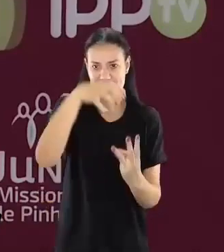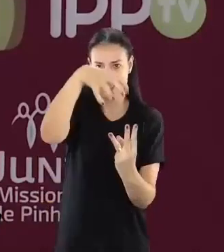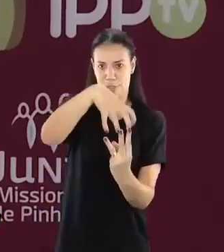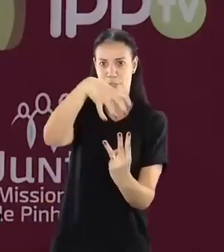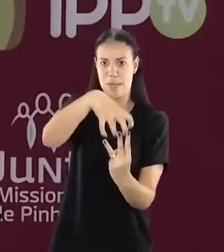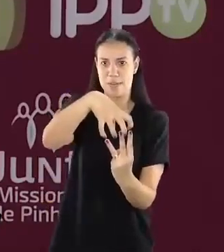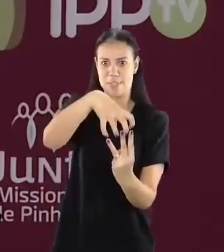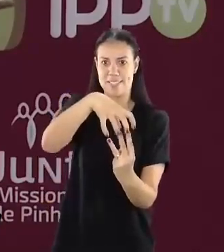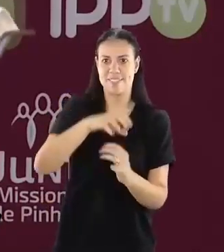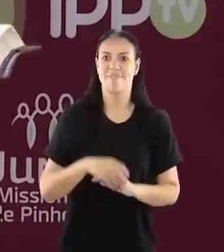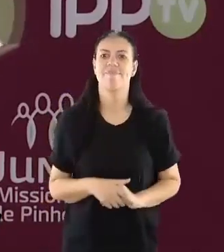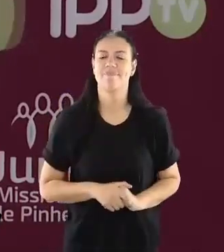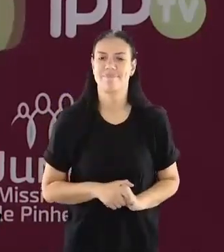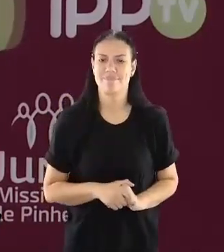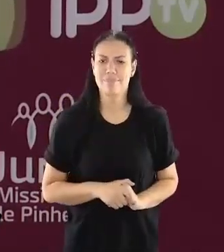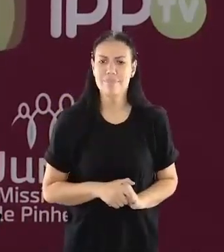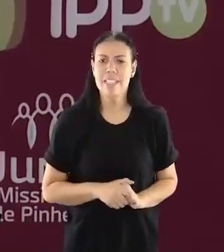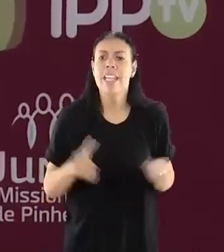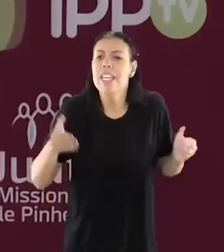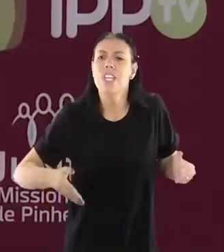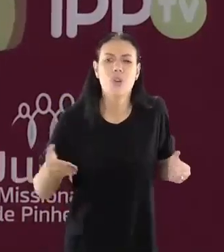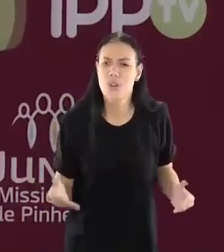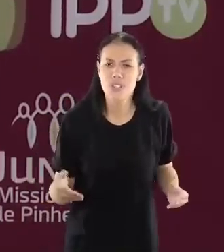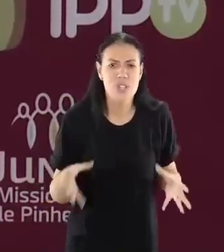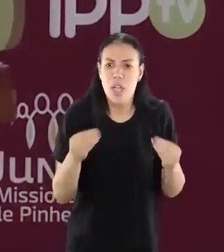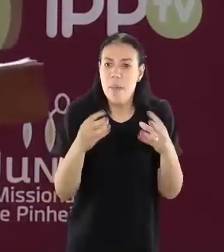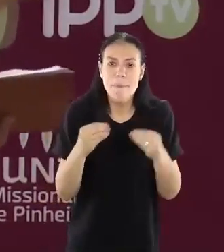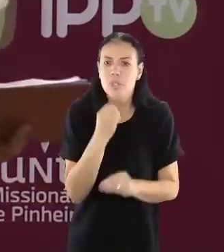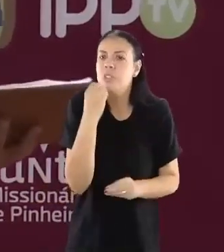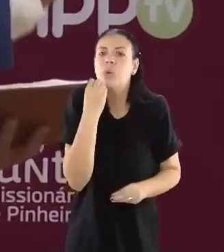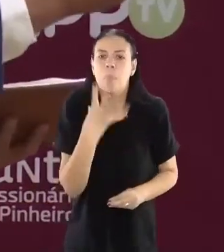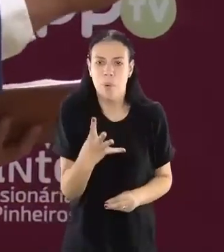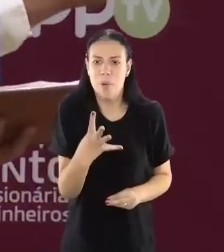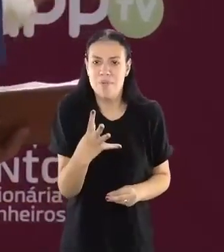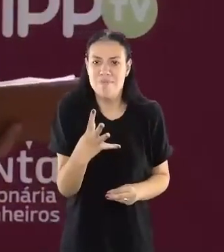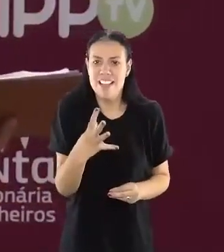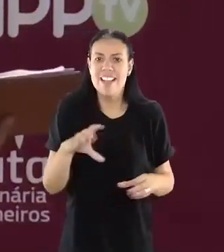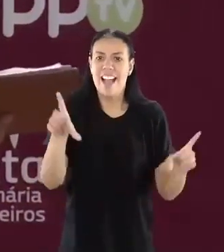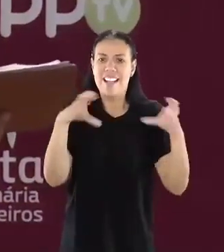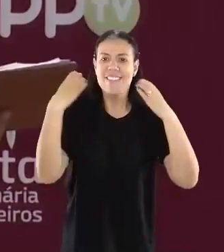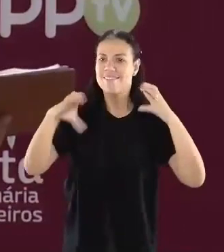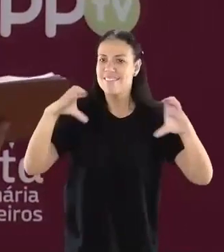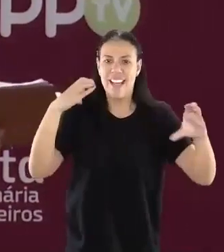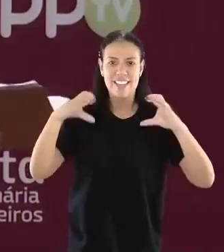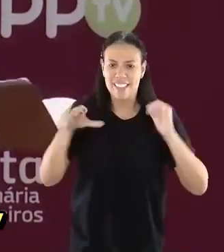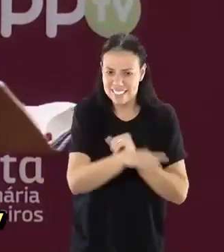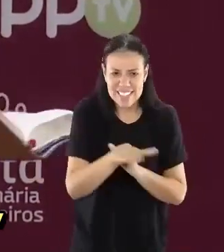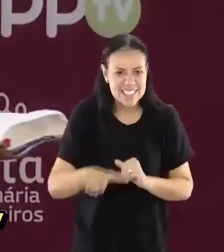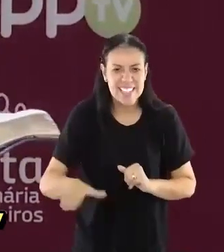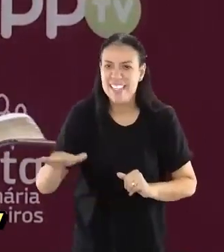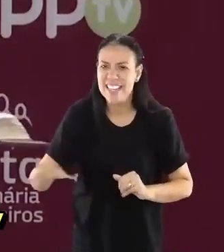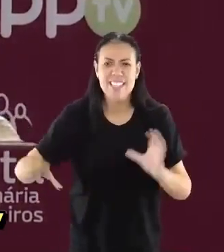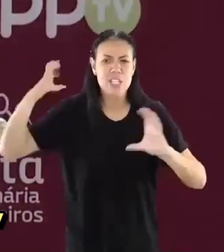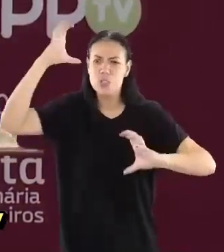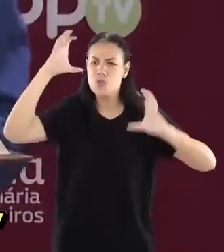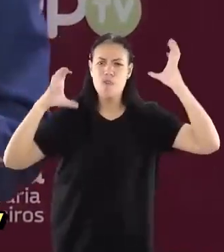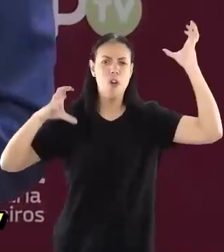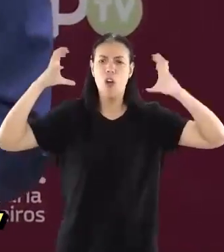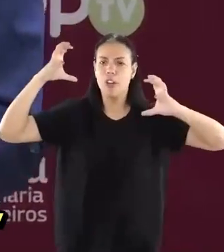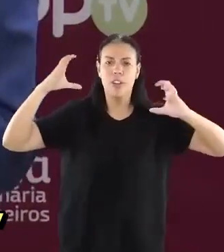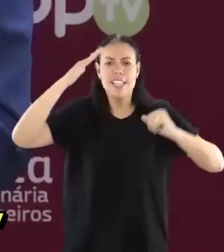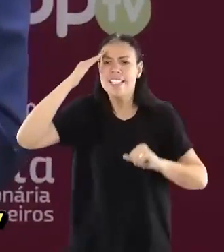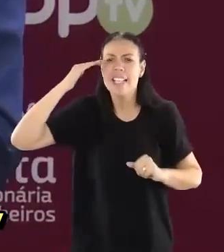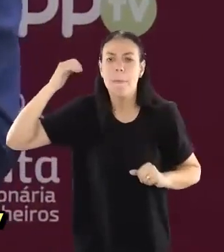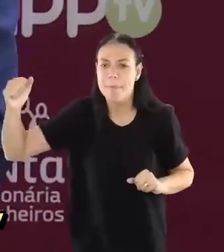ouvimos as crianças celebrarem nesta manhã, possamos reconhecer que Jesus Cristo é o Rei dos Reis, é o Senhor dos Senhores, é